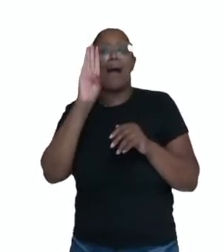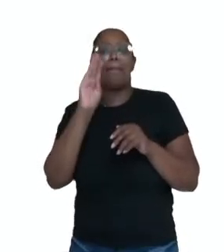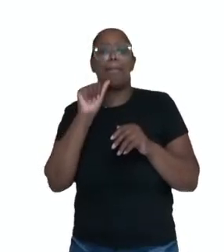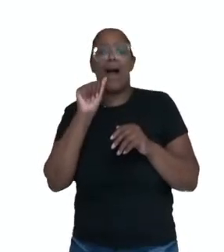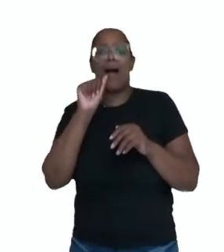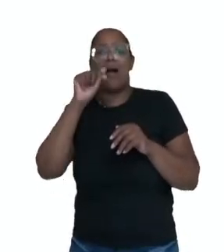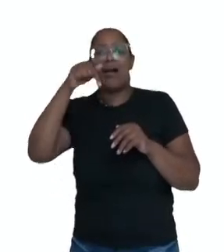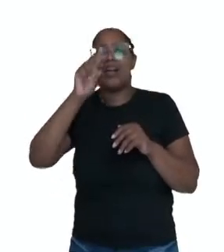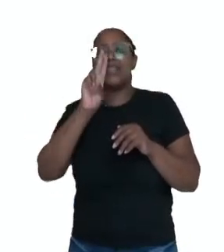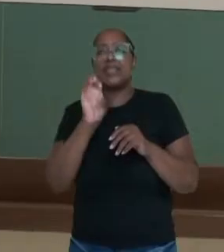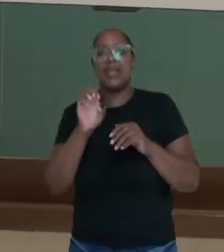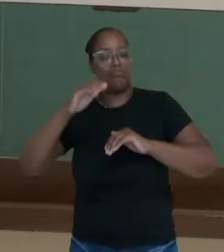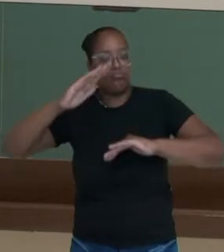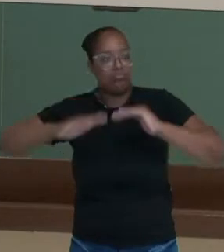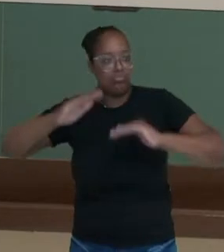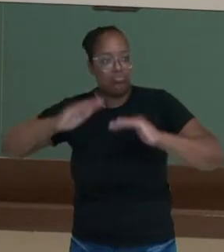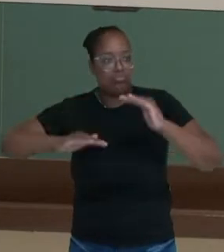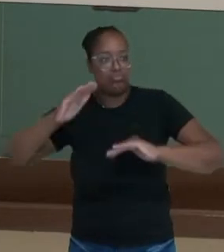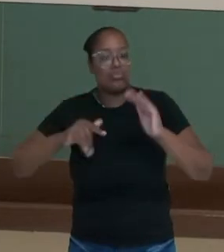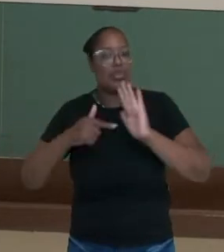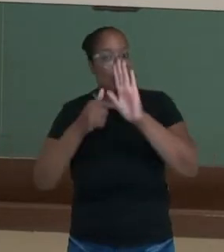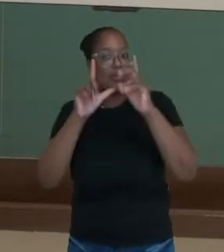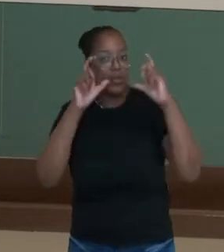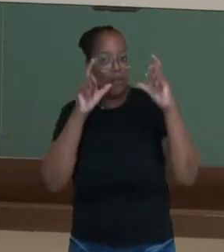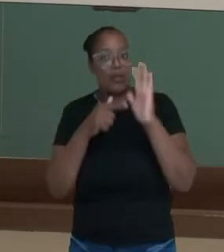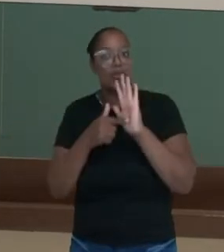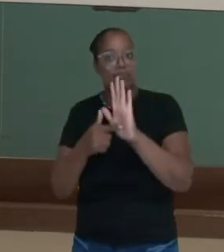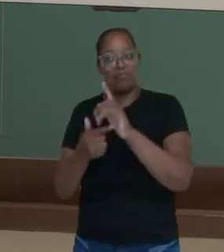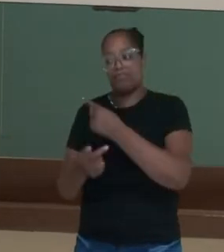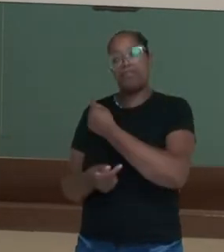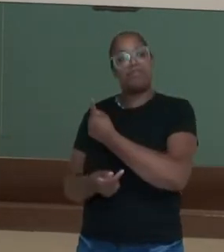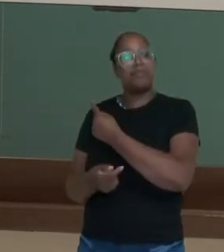instrumentos utilizados numa roda de capoeira, né?